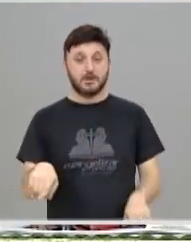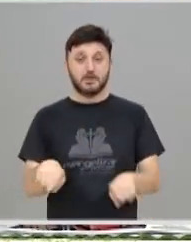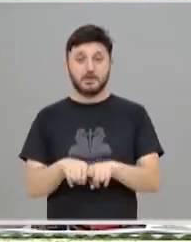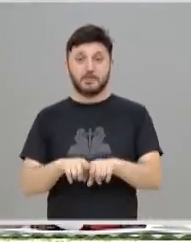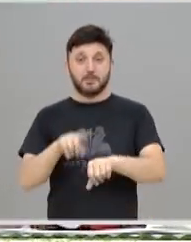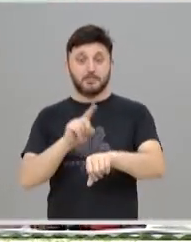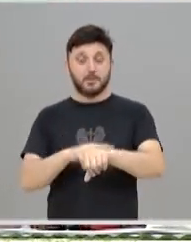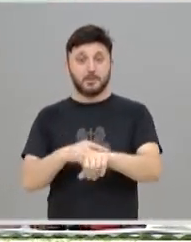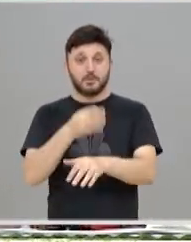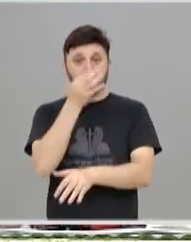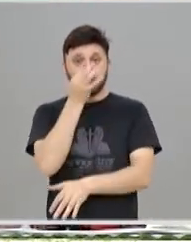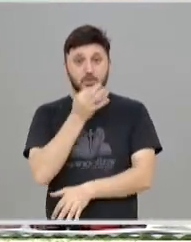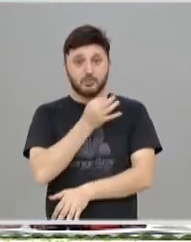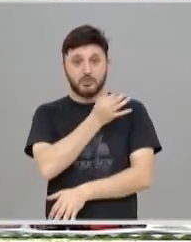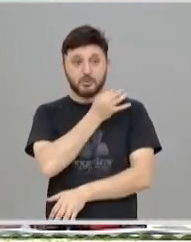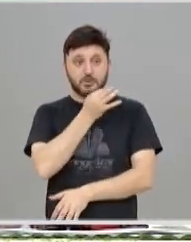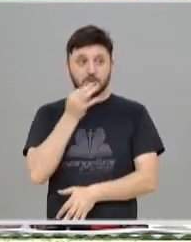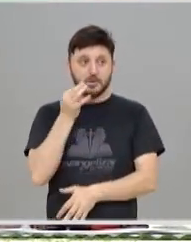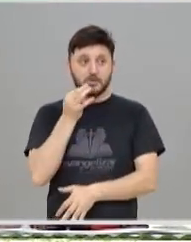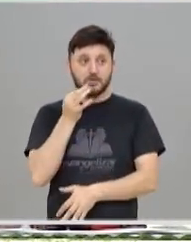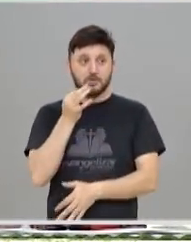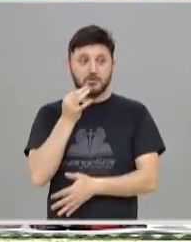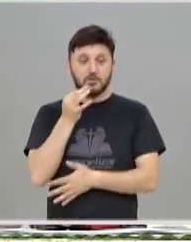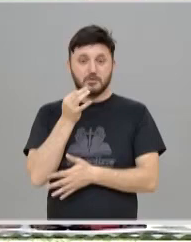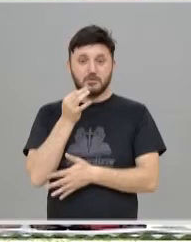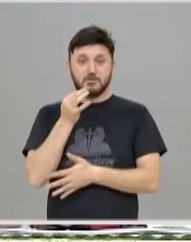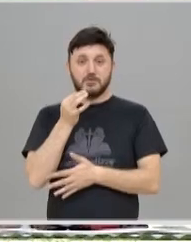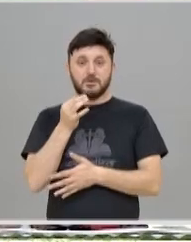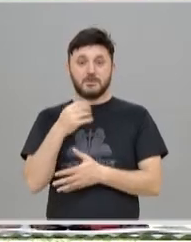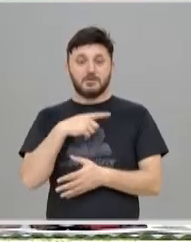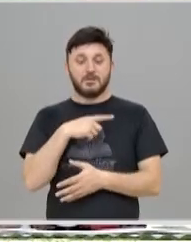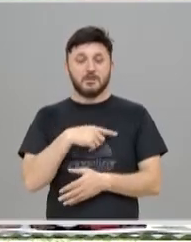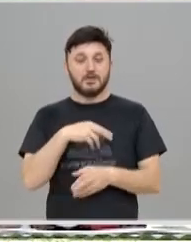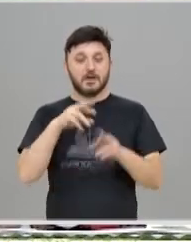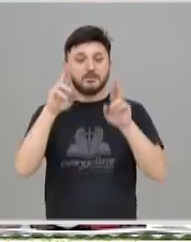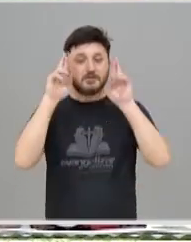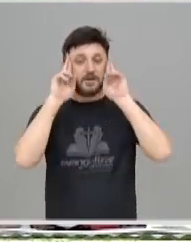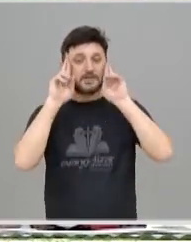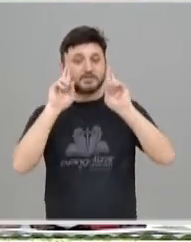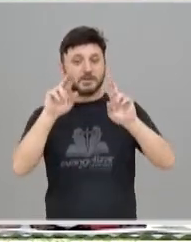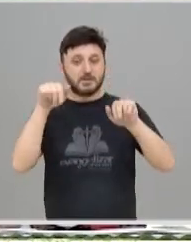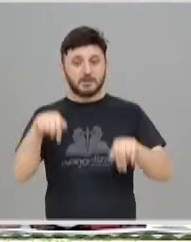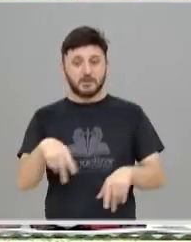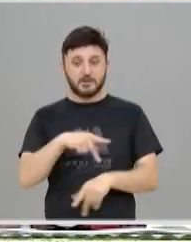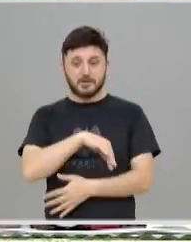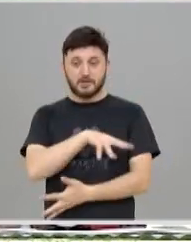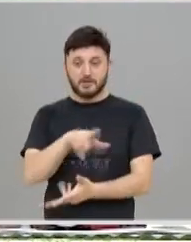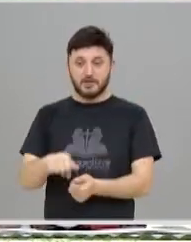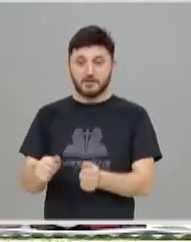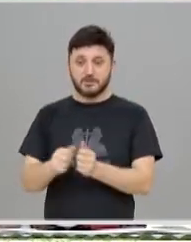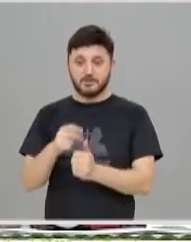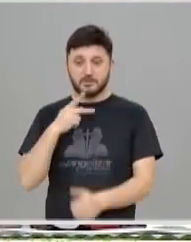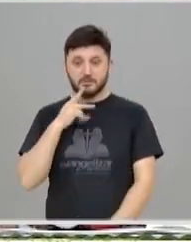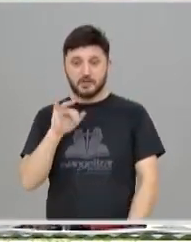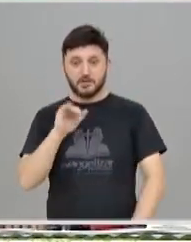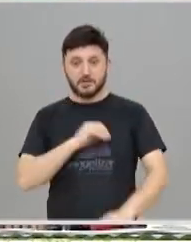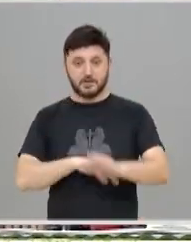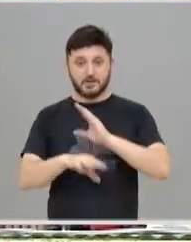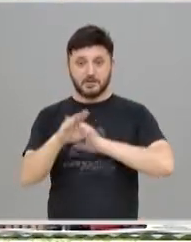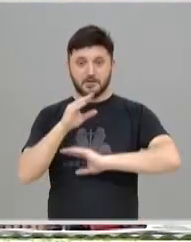de comunhão, que de fato, haja respeito com os pais aqui na terra.